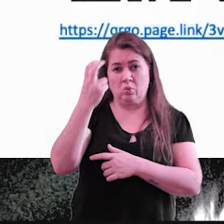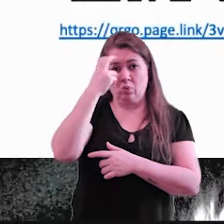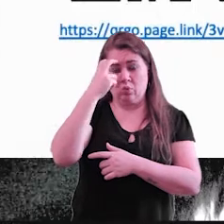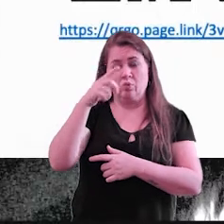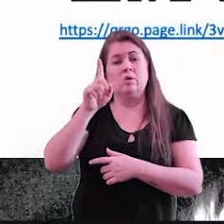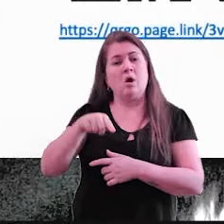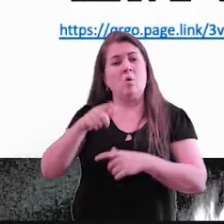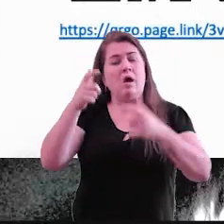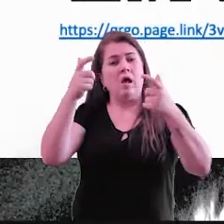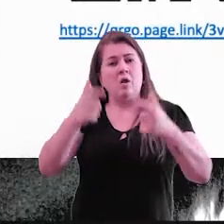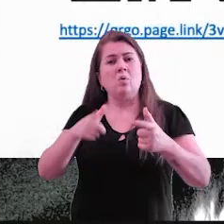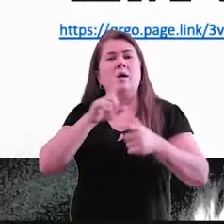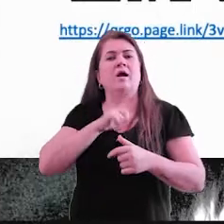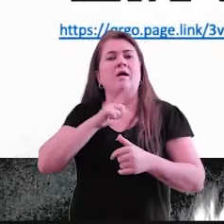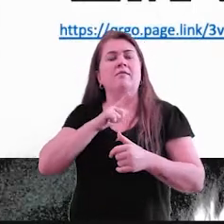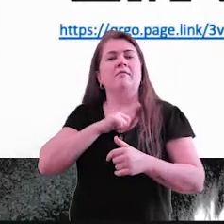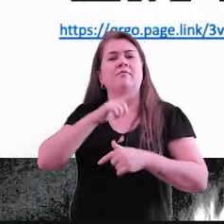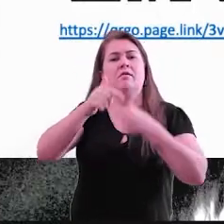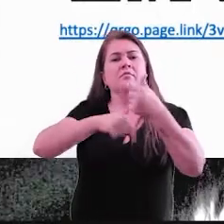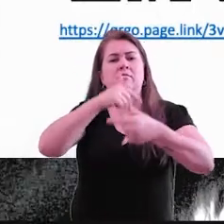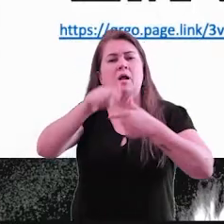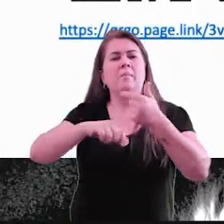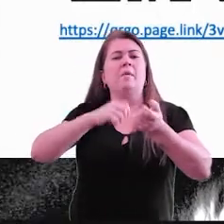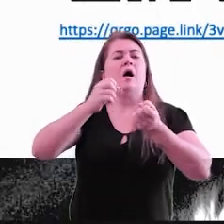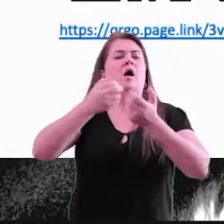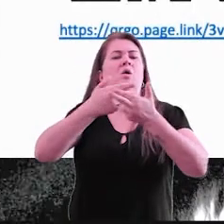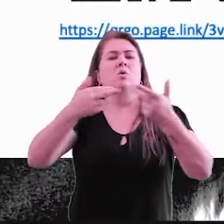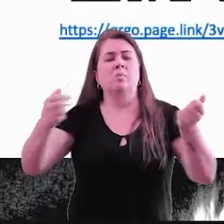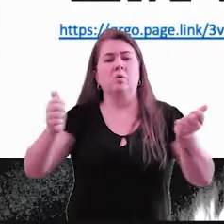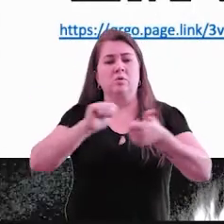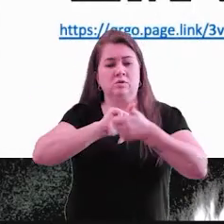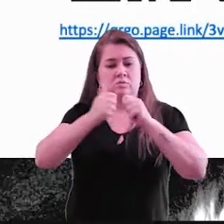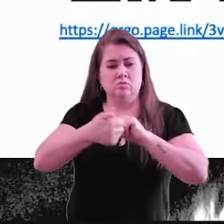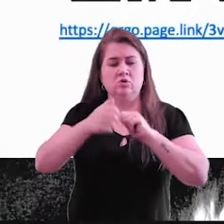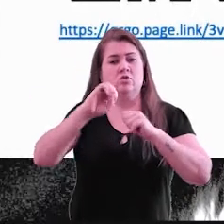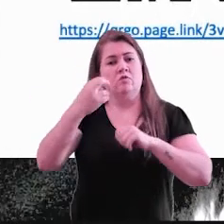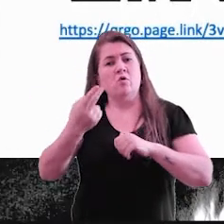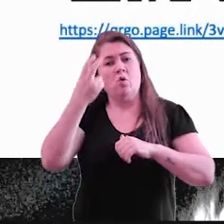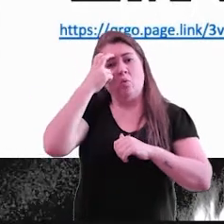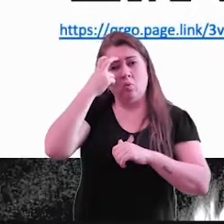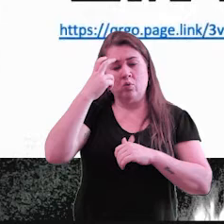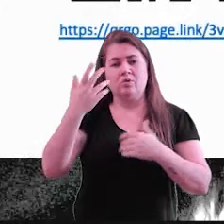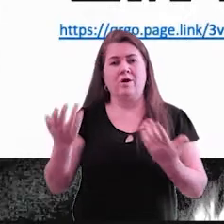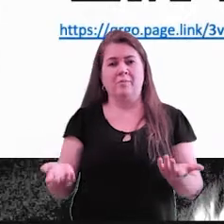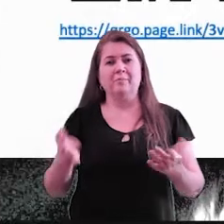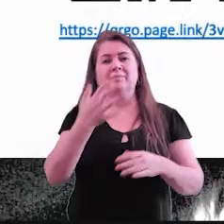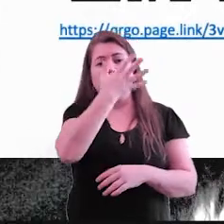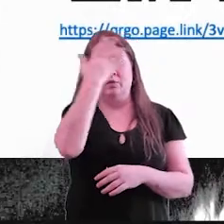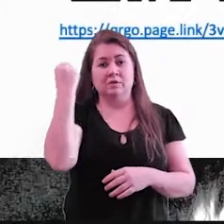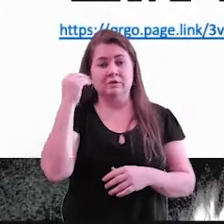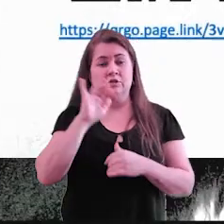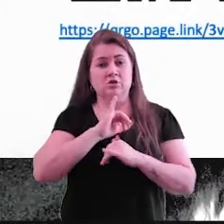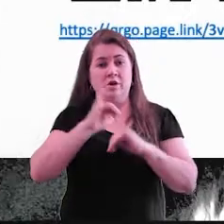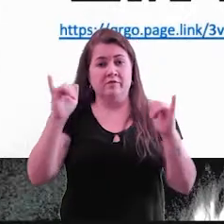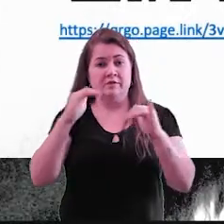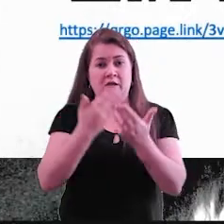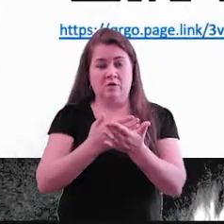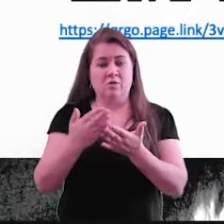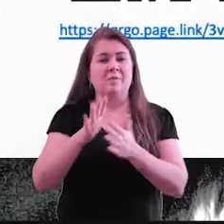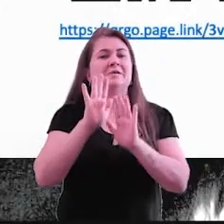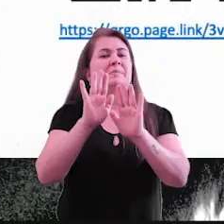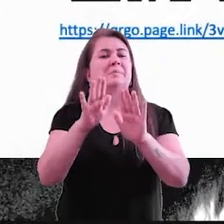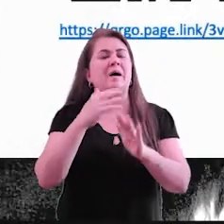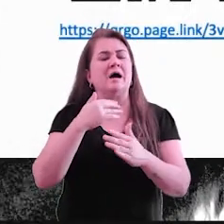esportivos. Eu esqueci de falar no começo, mas ao longo da minha apresentação, a gente vai ter alguns QR Codes que vocês podem usar